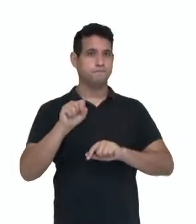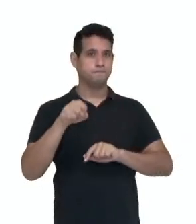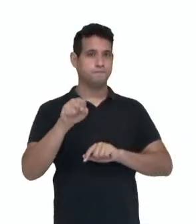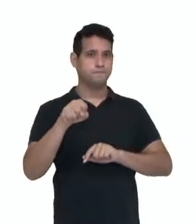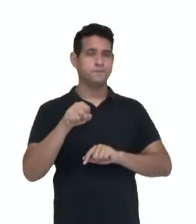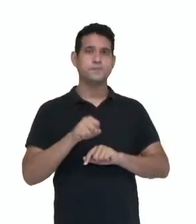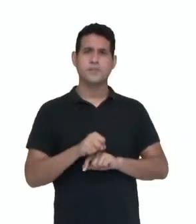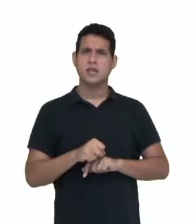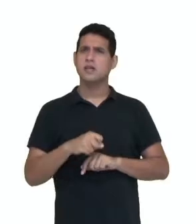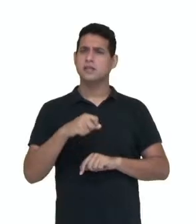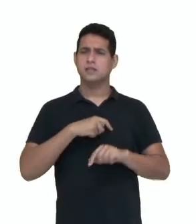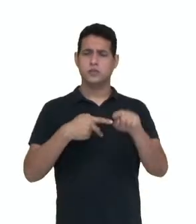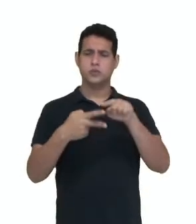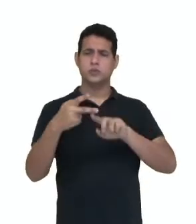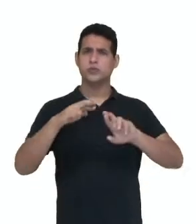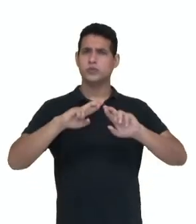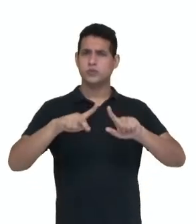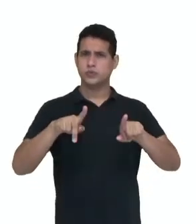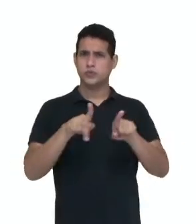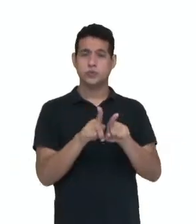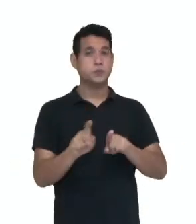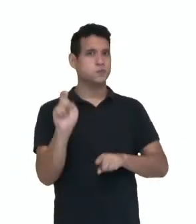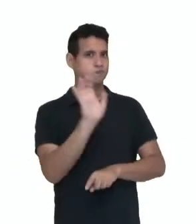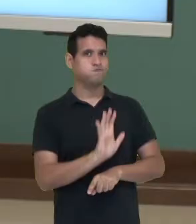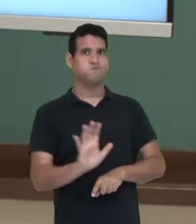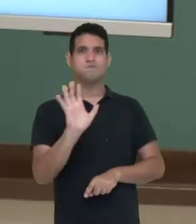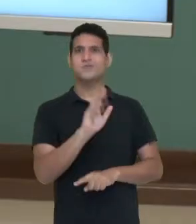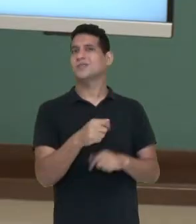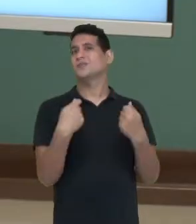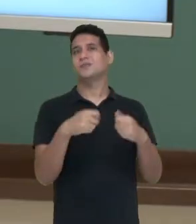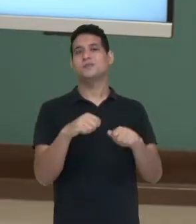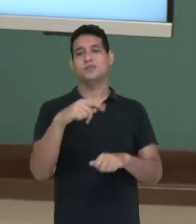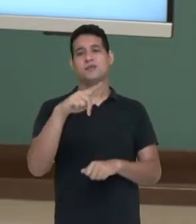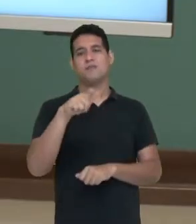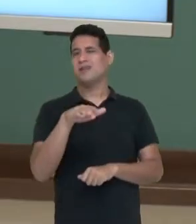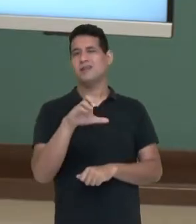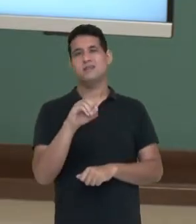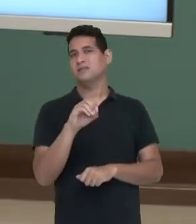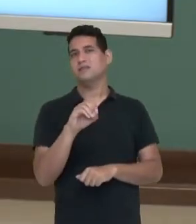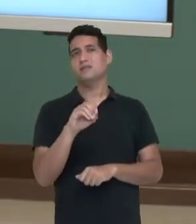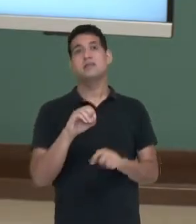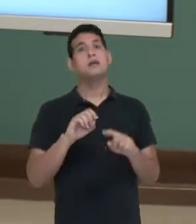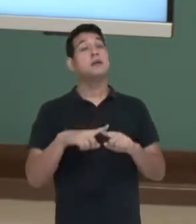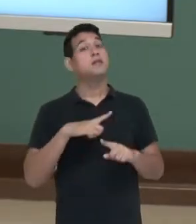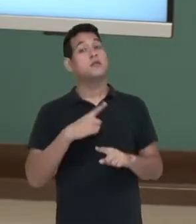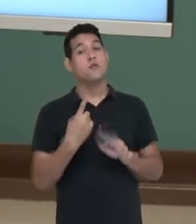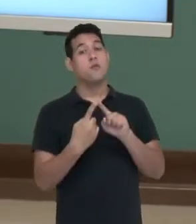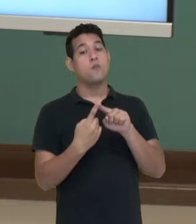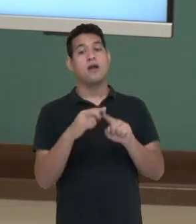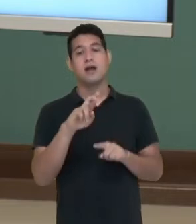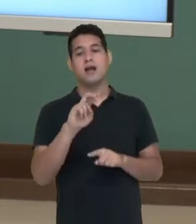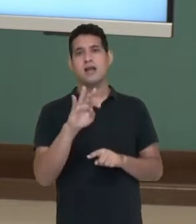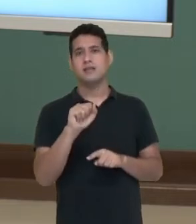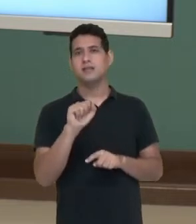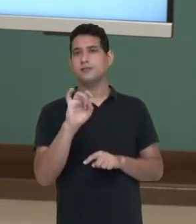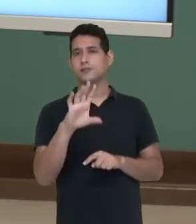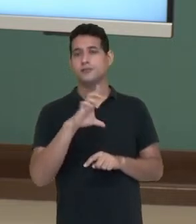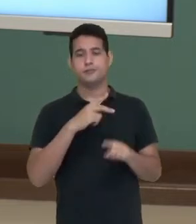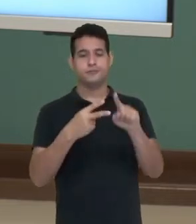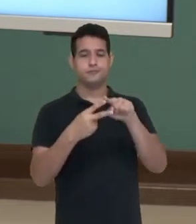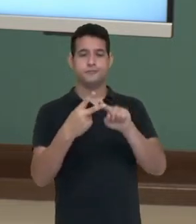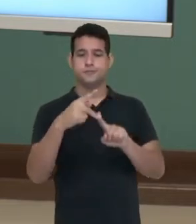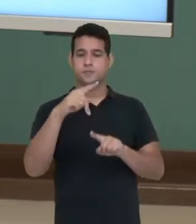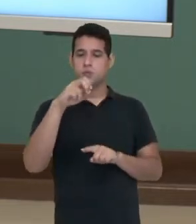bom? Dados dois pontos no espaço, não precisa nem ser no plano, no espaço. Existe uma única reta que passa por esses